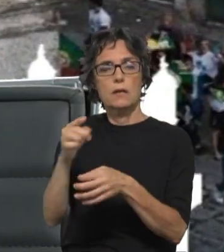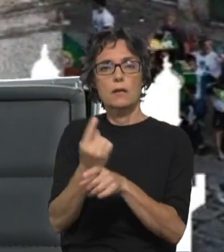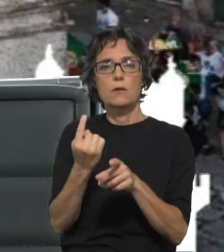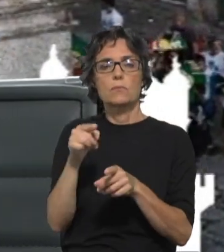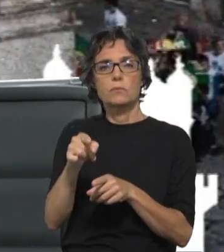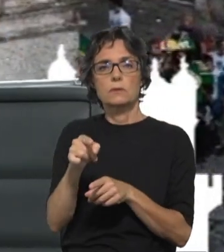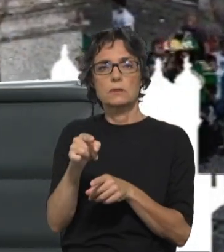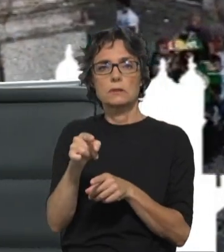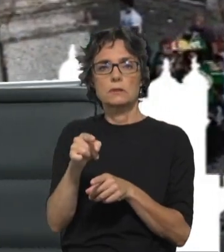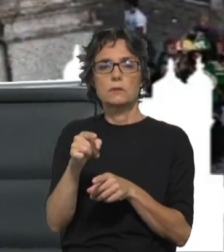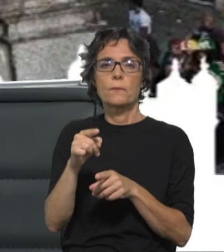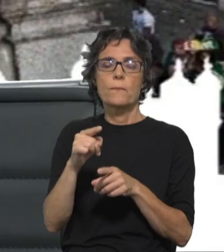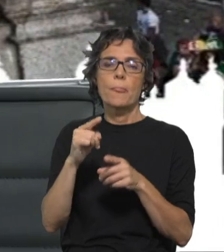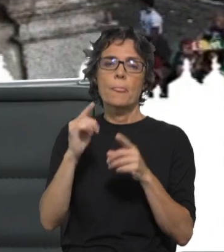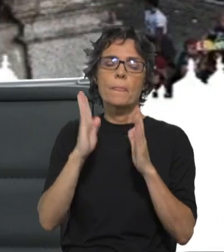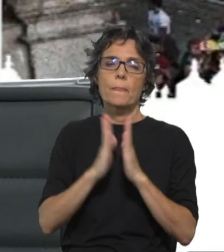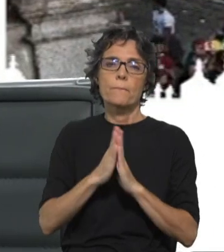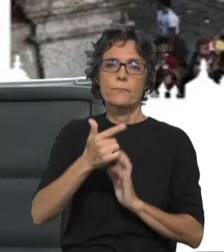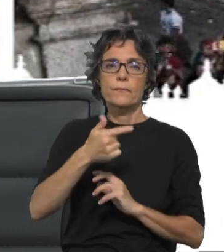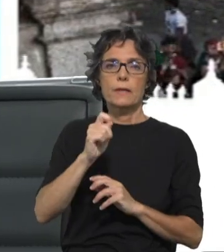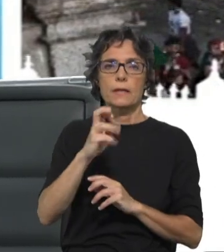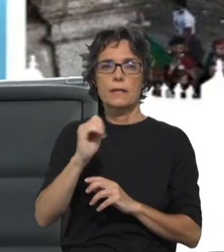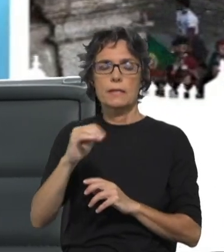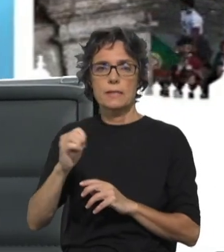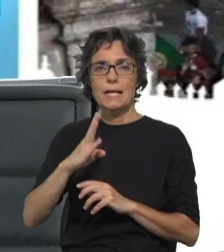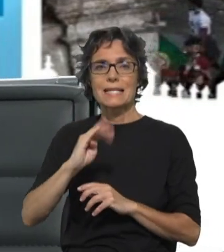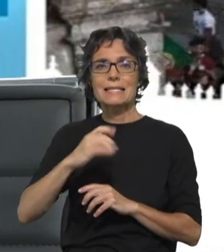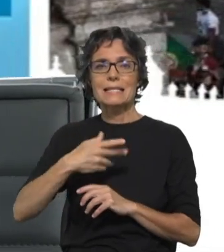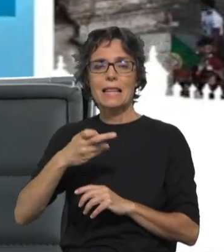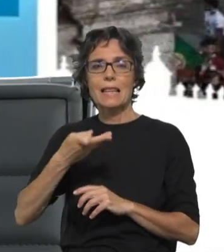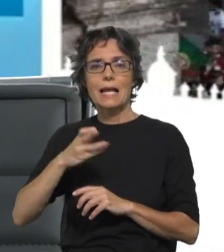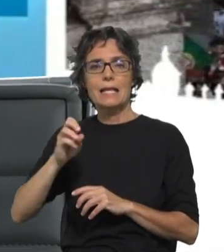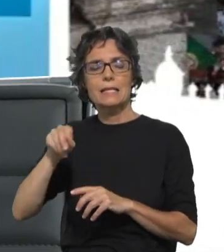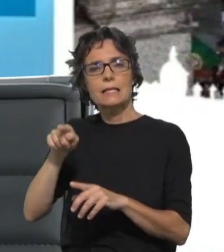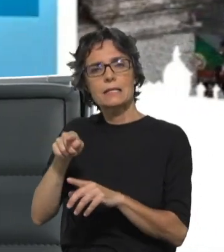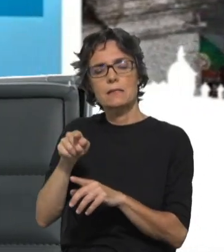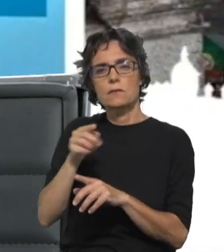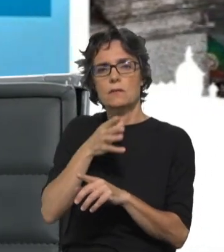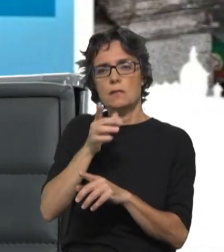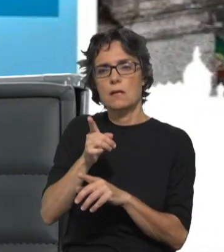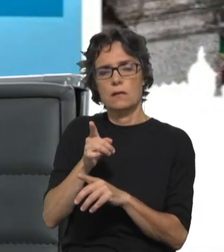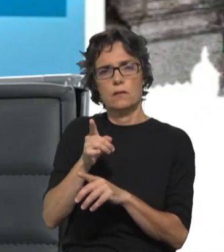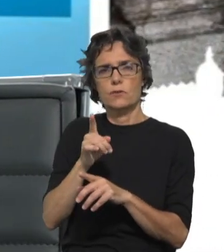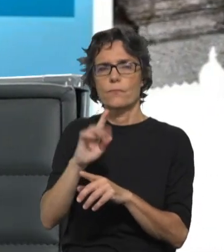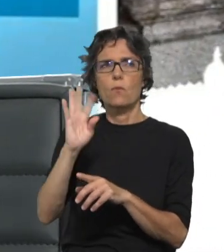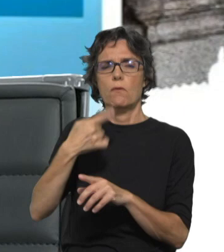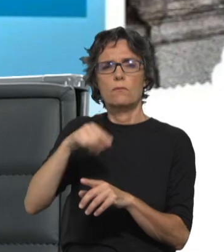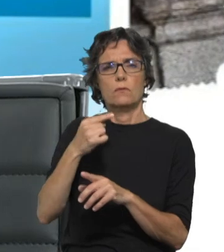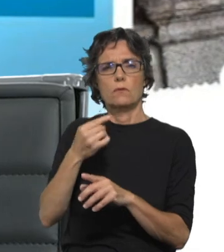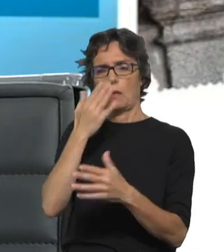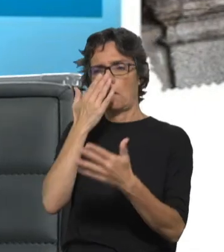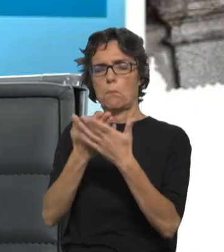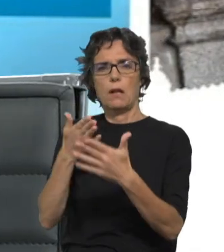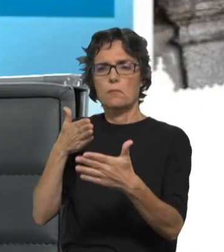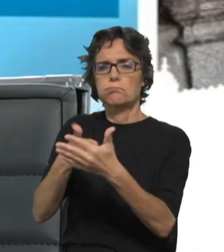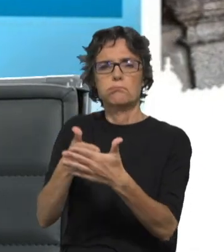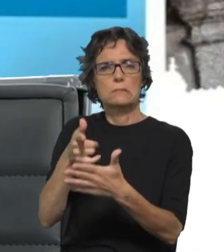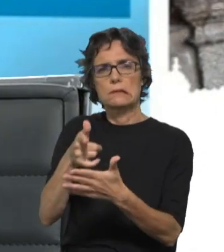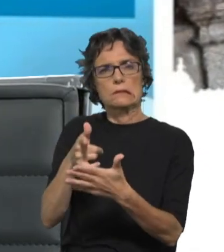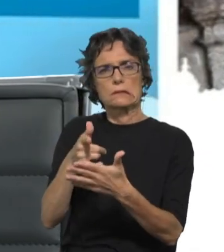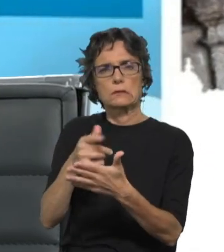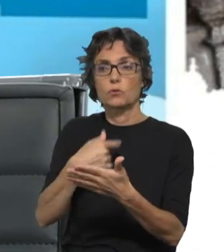da Madre Teresa de Saldanha é exatamente não olhar para os obstáculos como alguma coisa que a impede de continuar a fazer